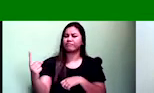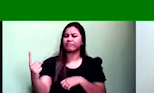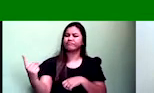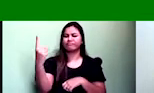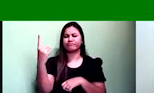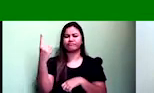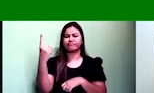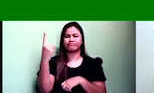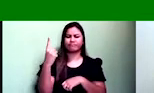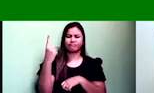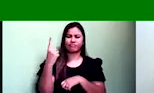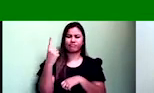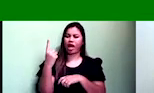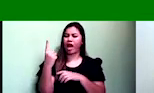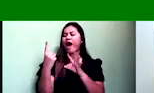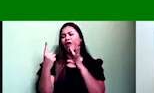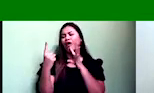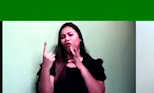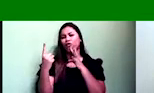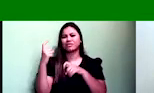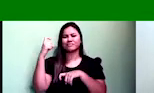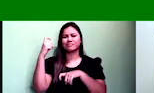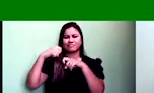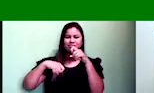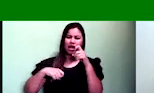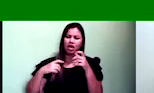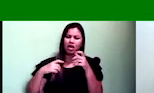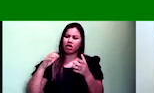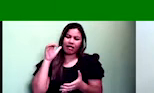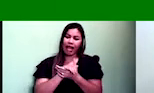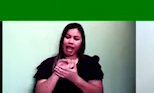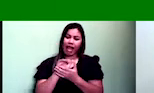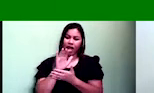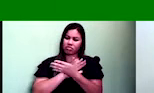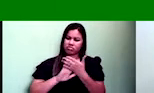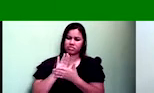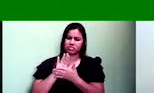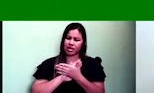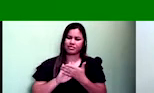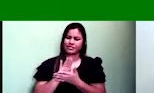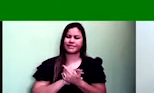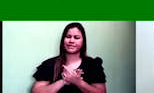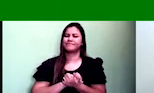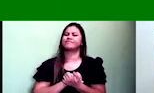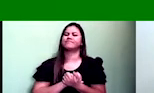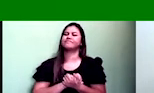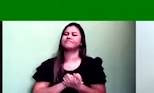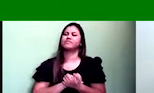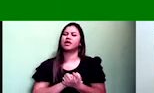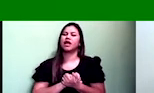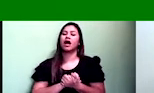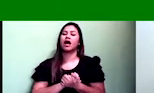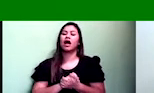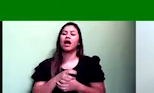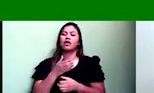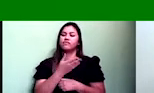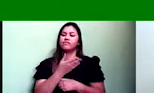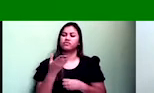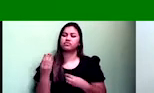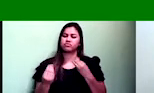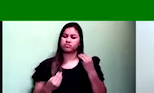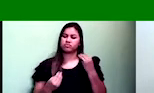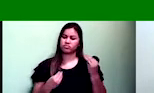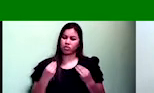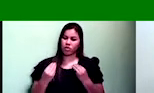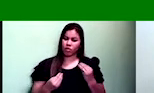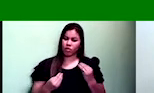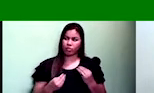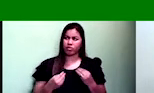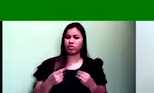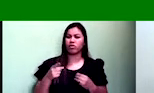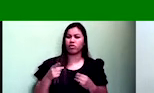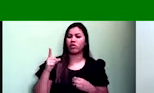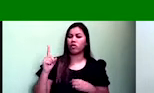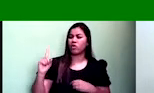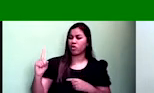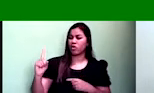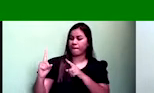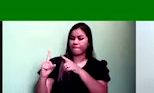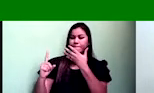more com você, que não seja casado. Tá? Onde você tem plena certeza da fidelidade desse